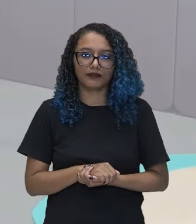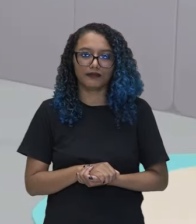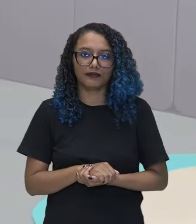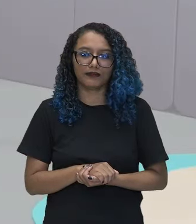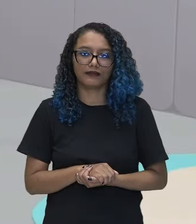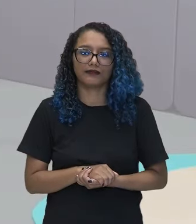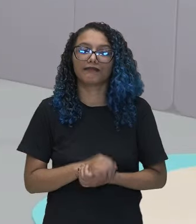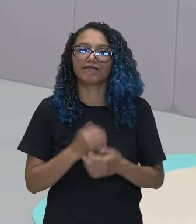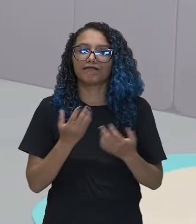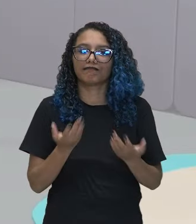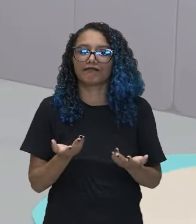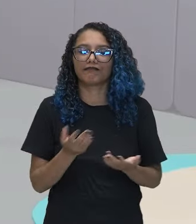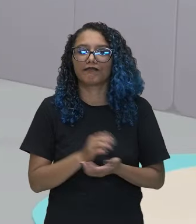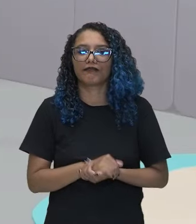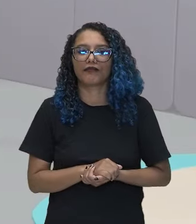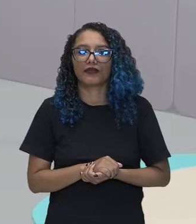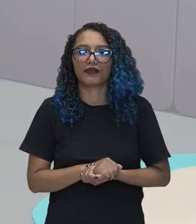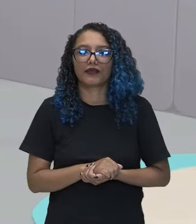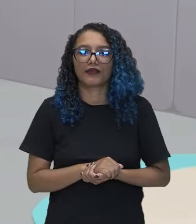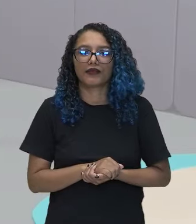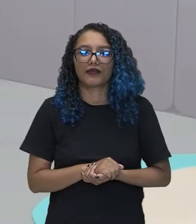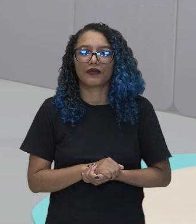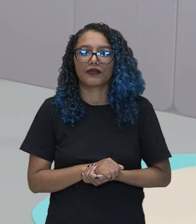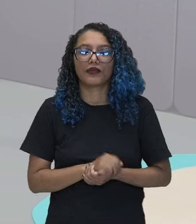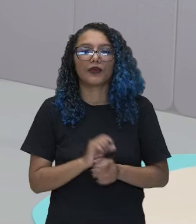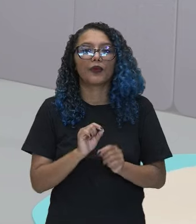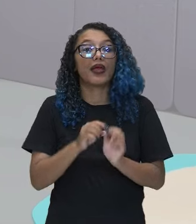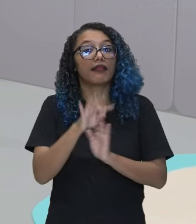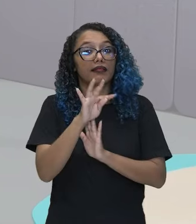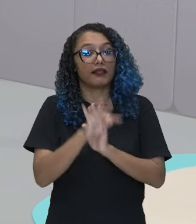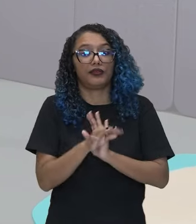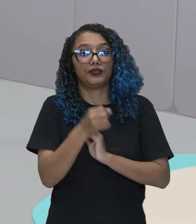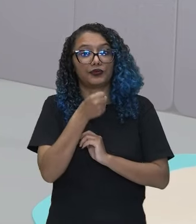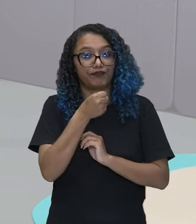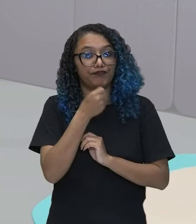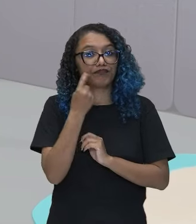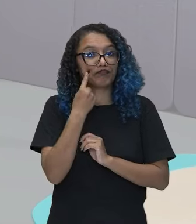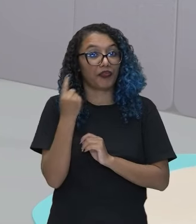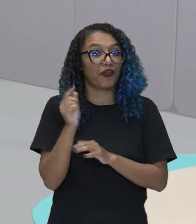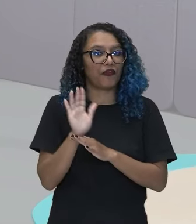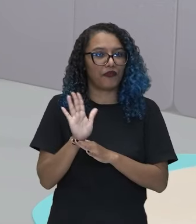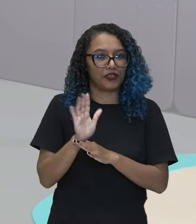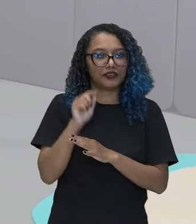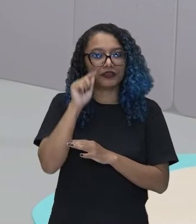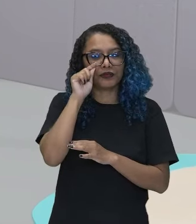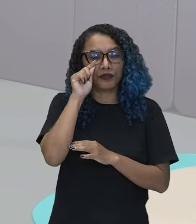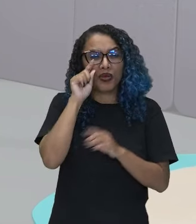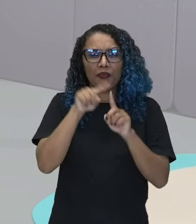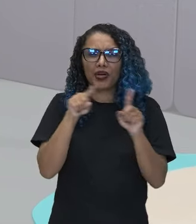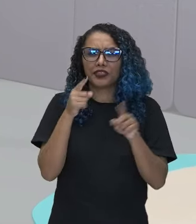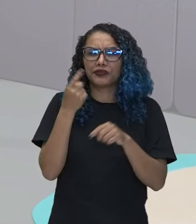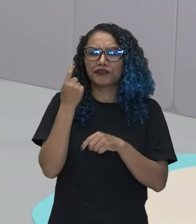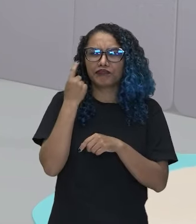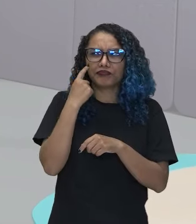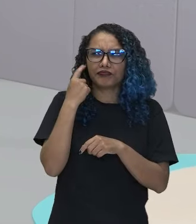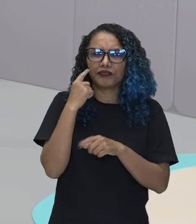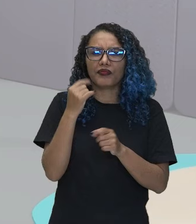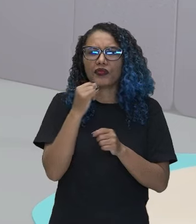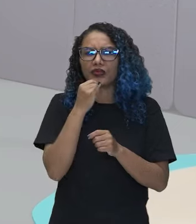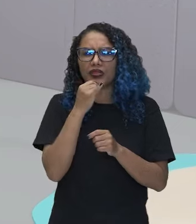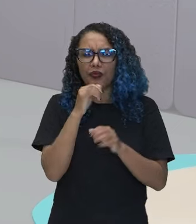Então, o que você acabou de assistir foi um texto jornalístico, né? Mas aí você vai perguntar, é uma